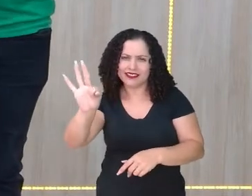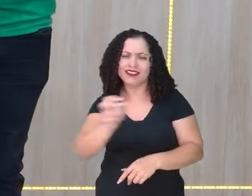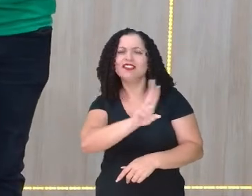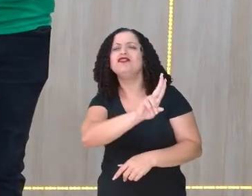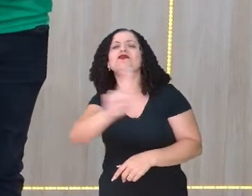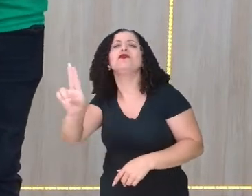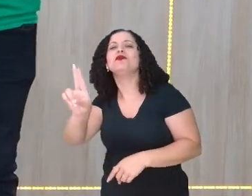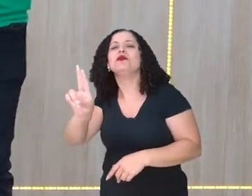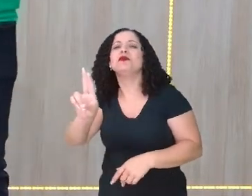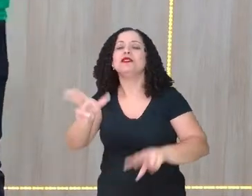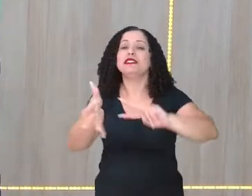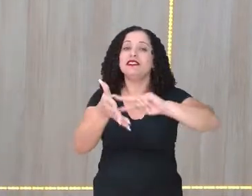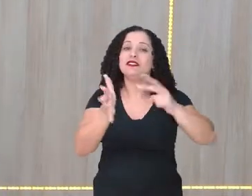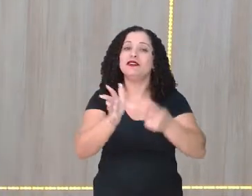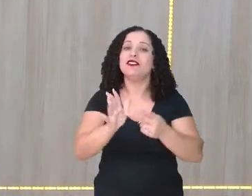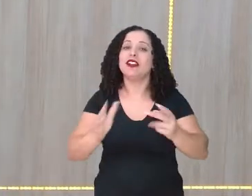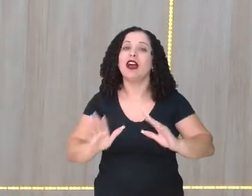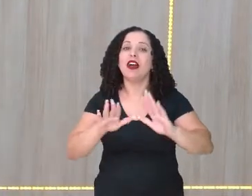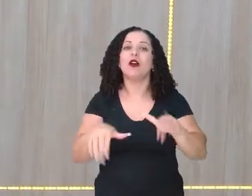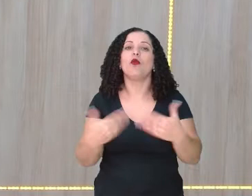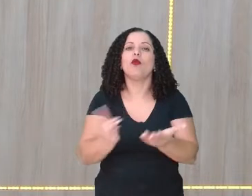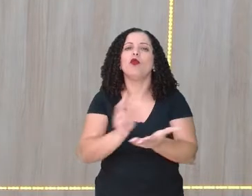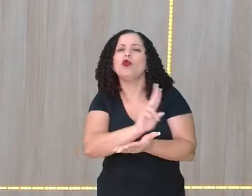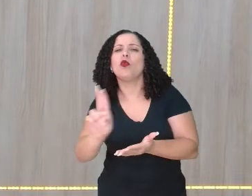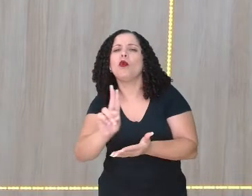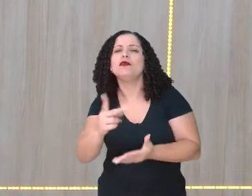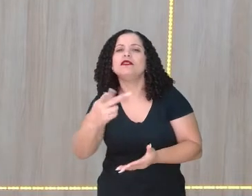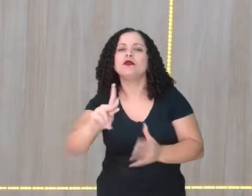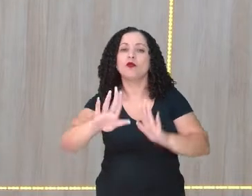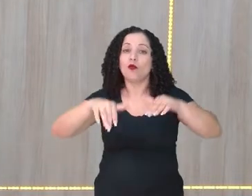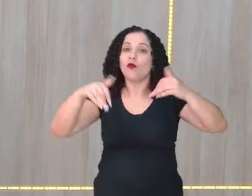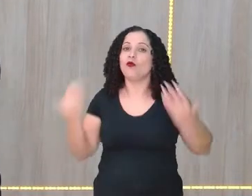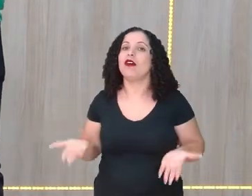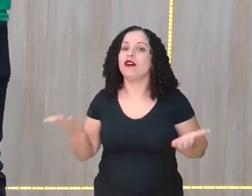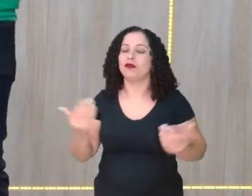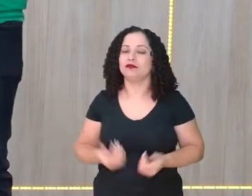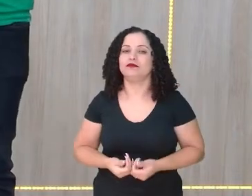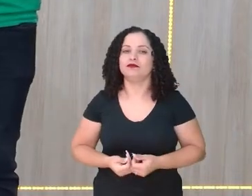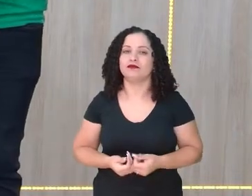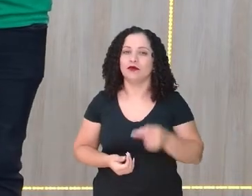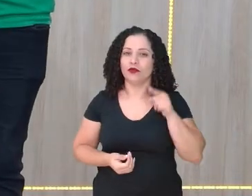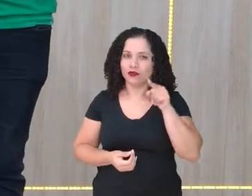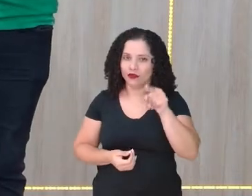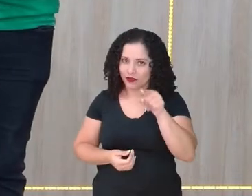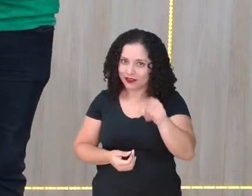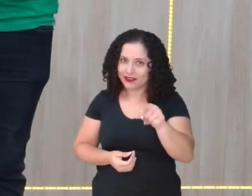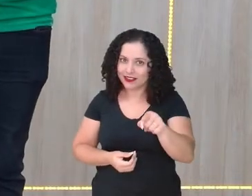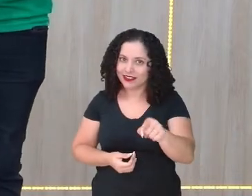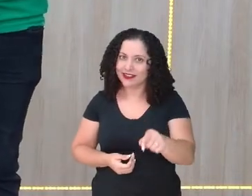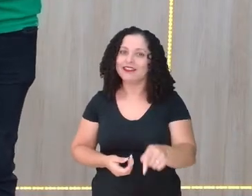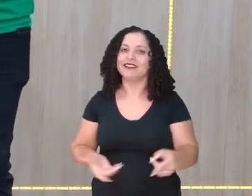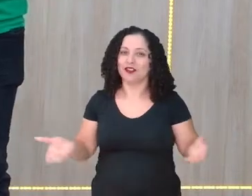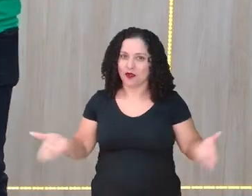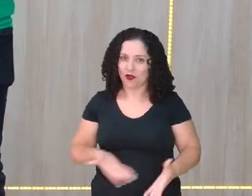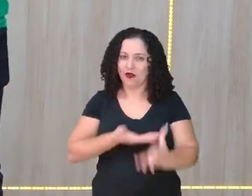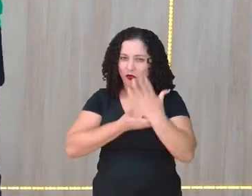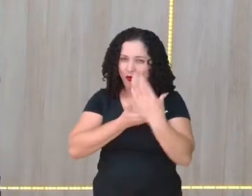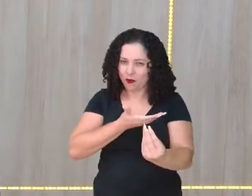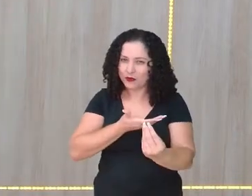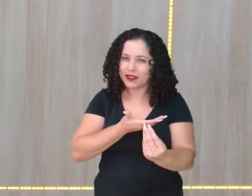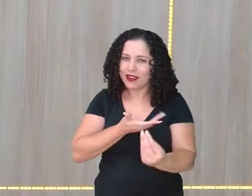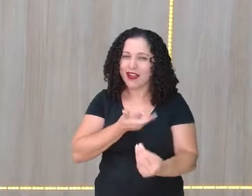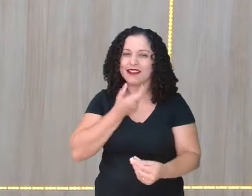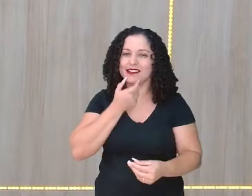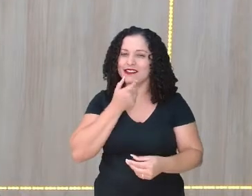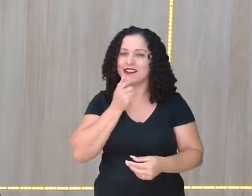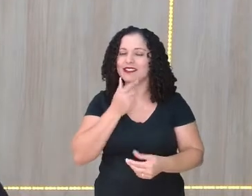your name? Que significa qual é o seu nome? Repete comigo aí em casa, você. What is your name? Qual